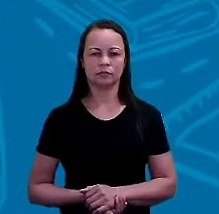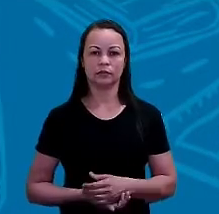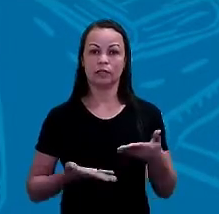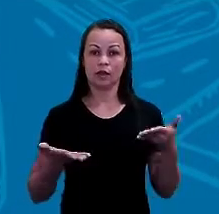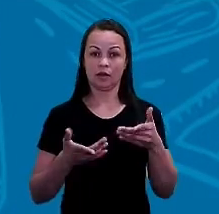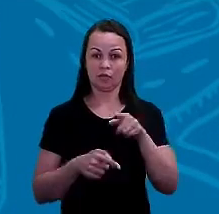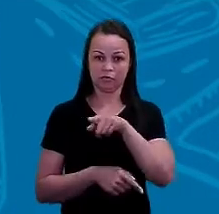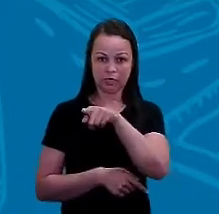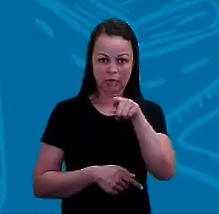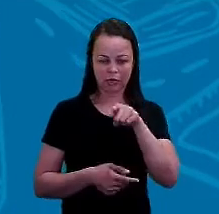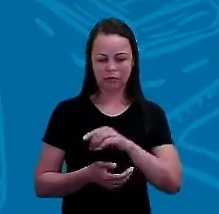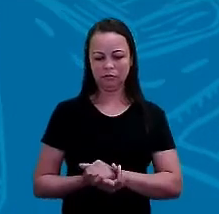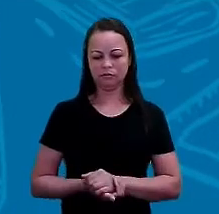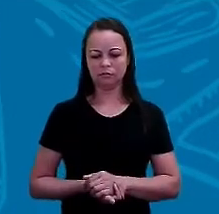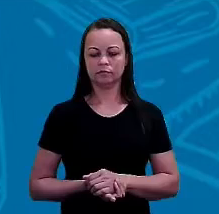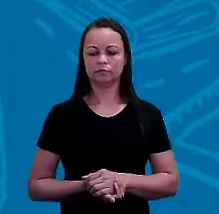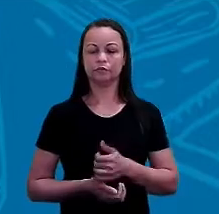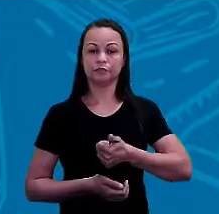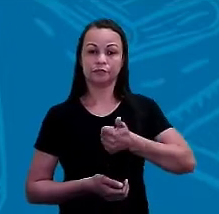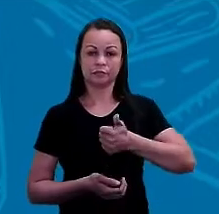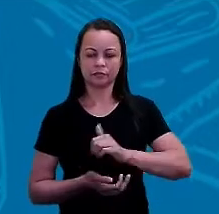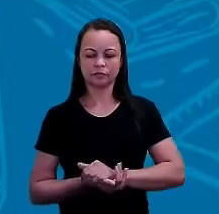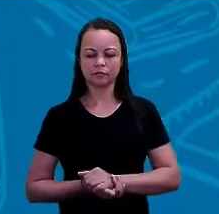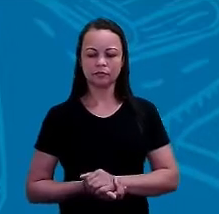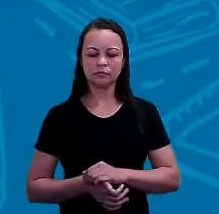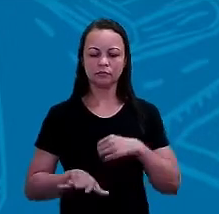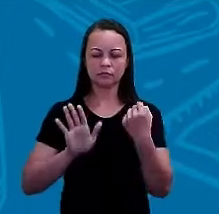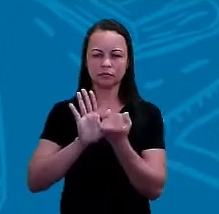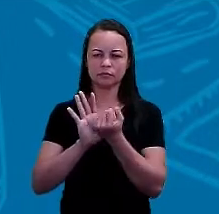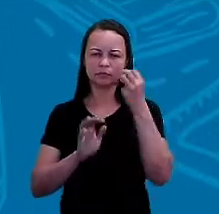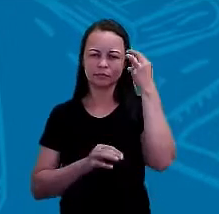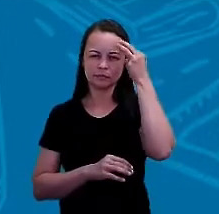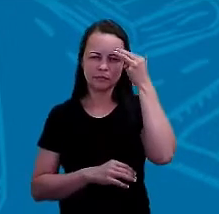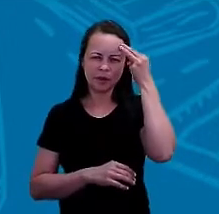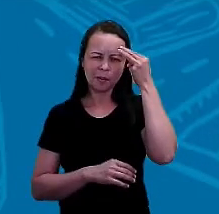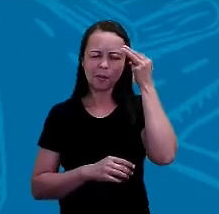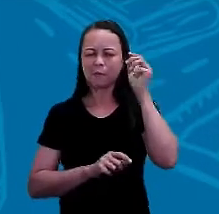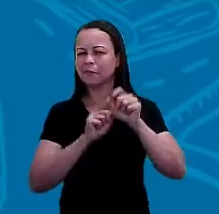sua vez. Primeiro, o que são marcos da memória?